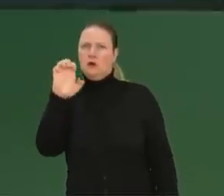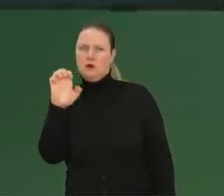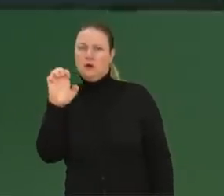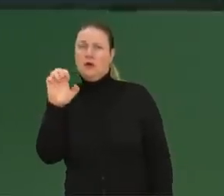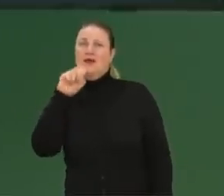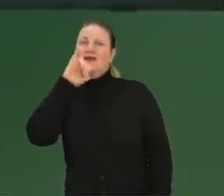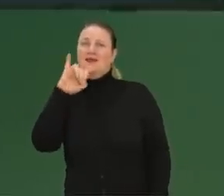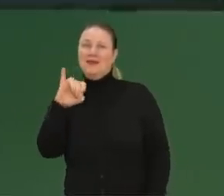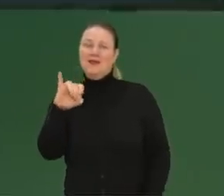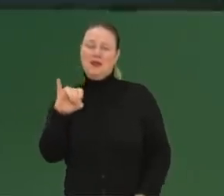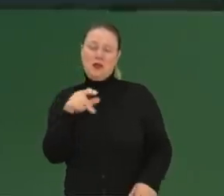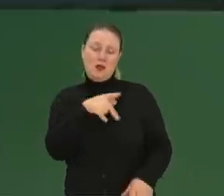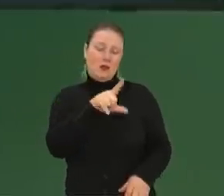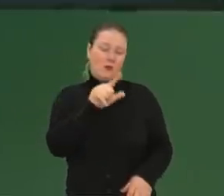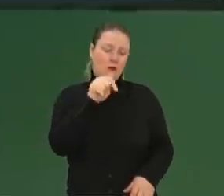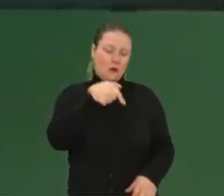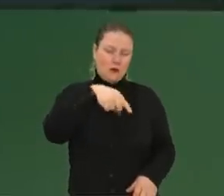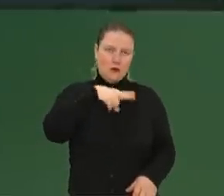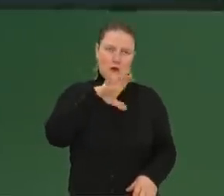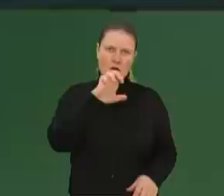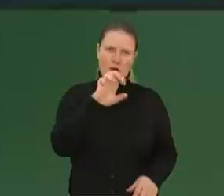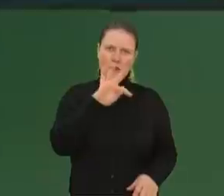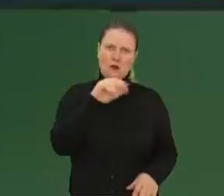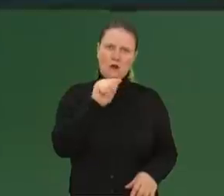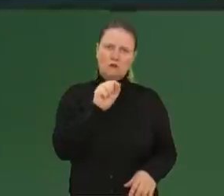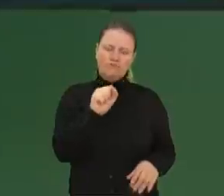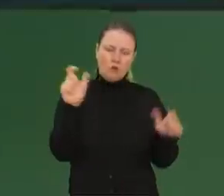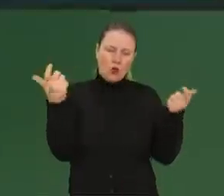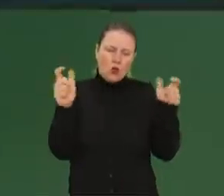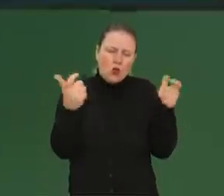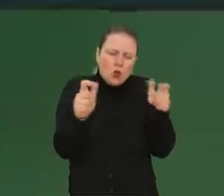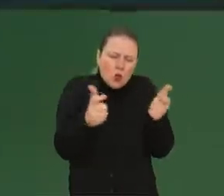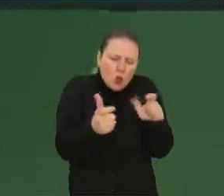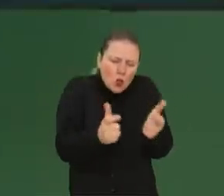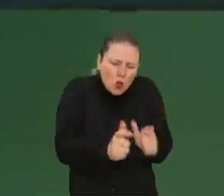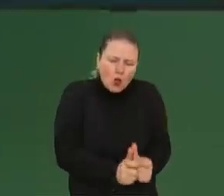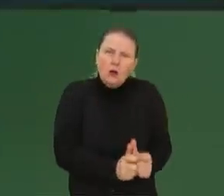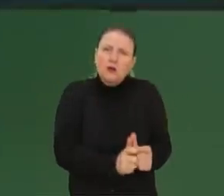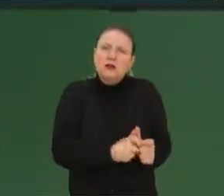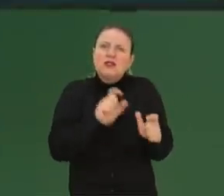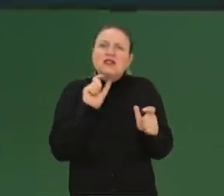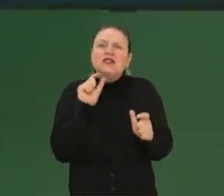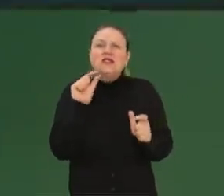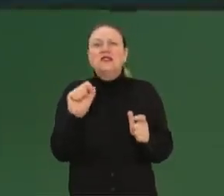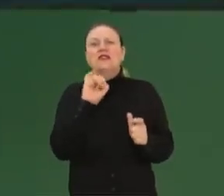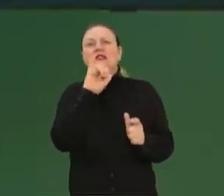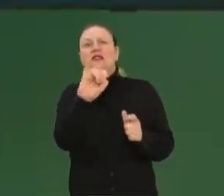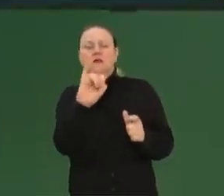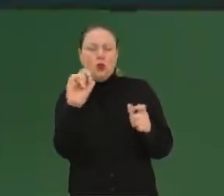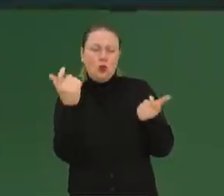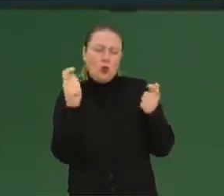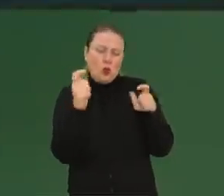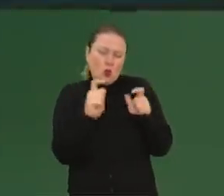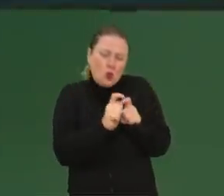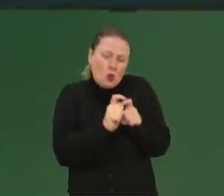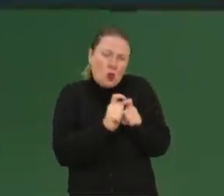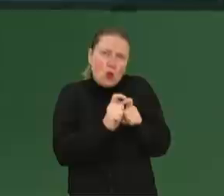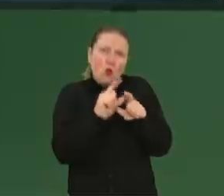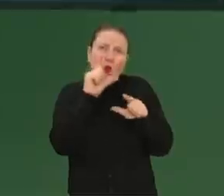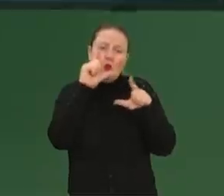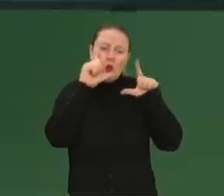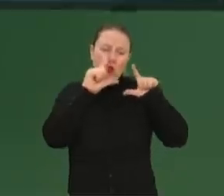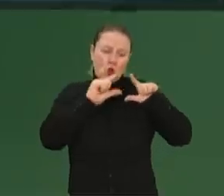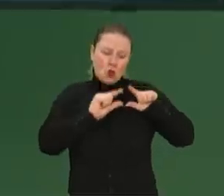muito abaixo de plaquetas é interessante? O que vai acontecer com essa pessoa se ela tiver com um número muito baixo de plaquetas?